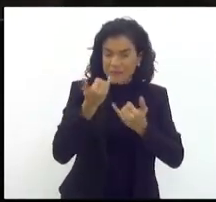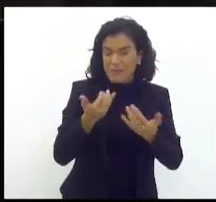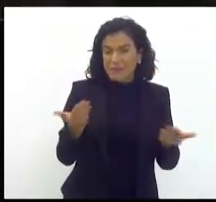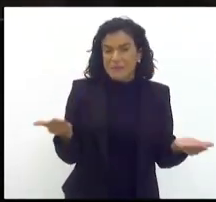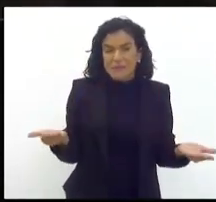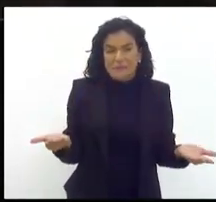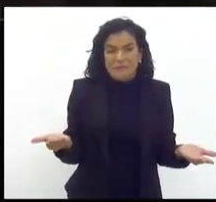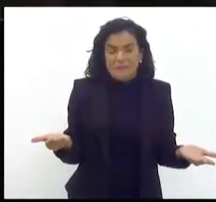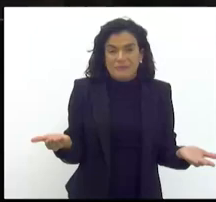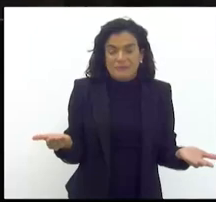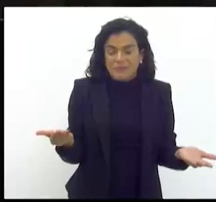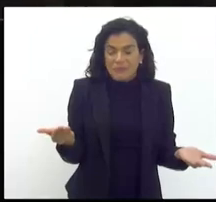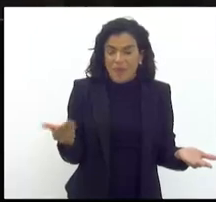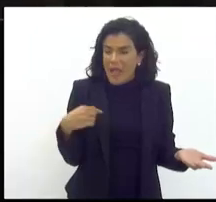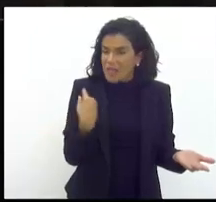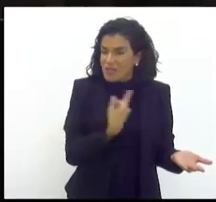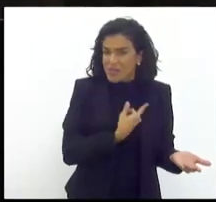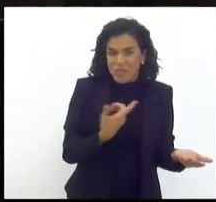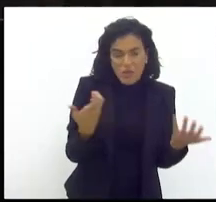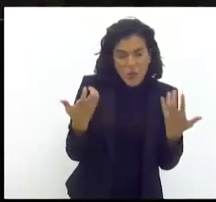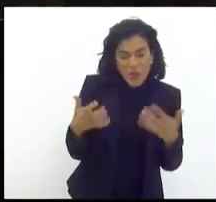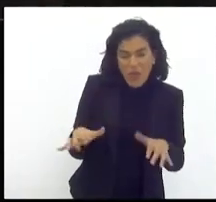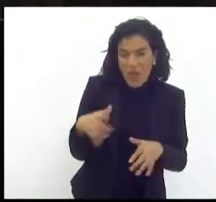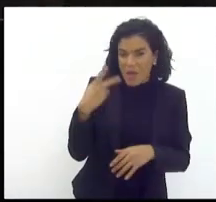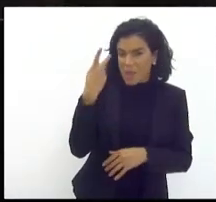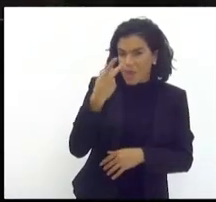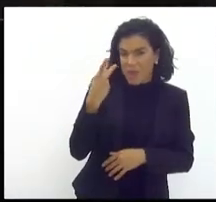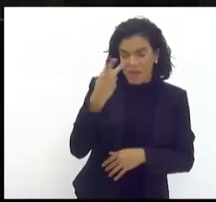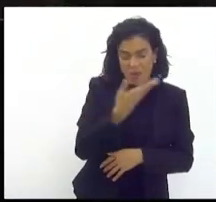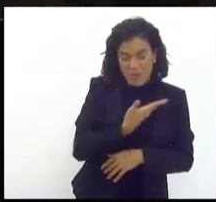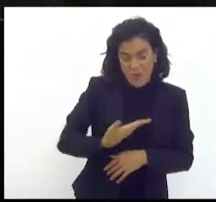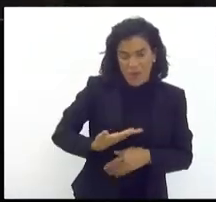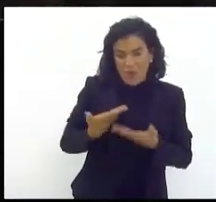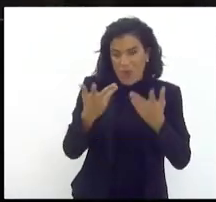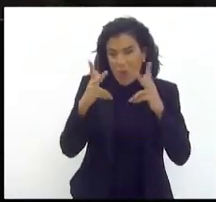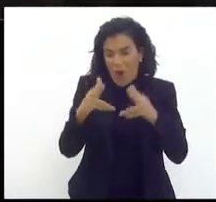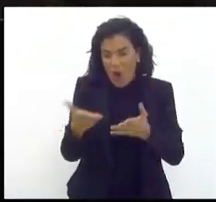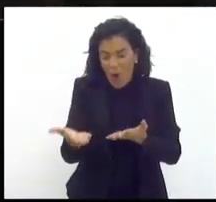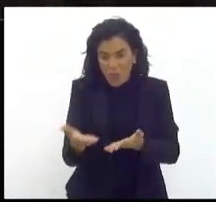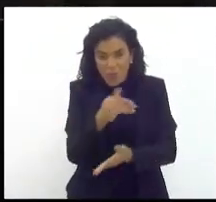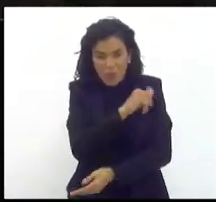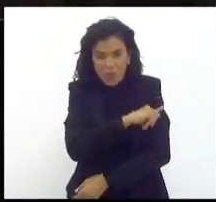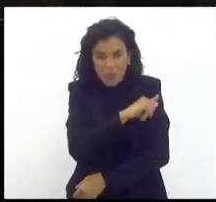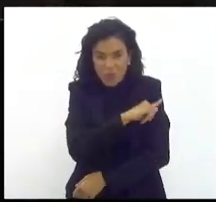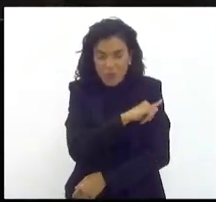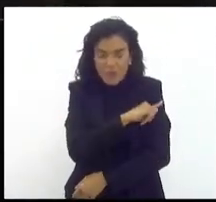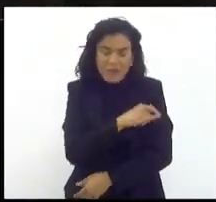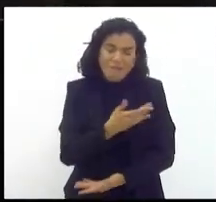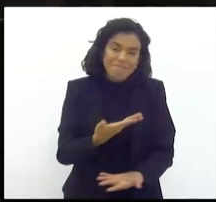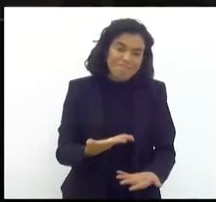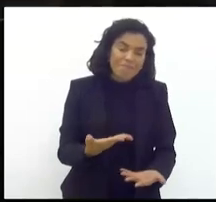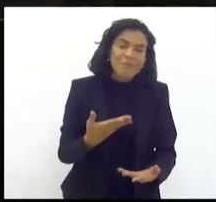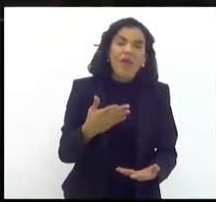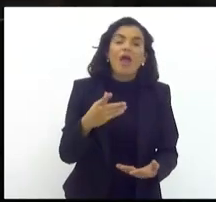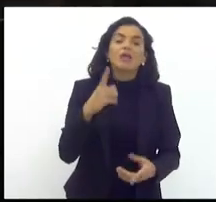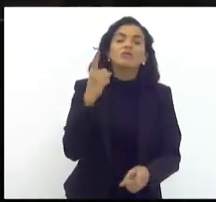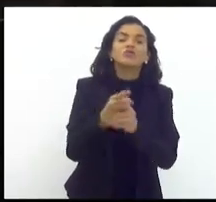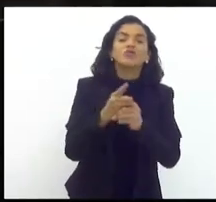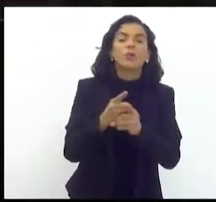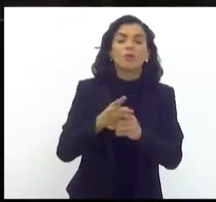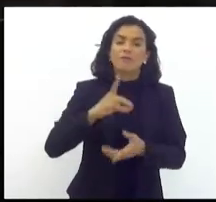o que menos se quer diante de uma política como essa colocada no Rio de Janeiro é que se desculpa a verdade